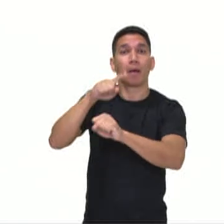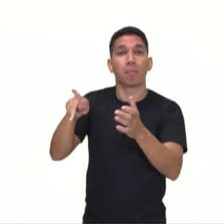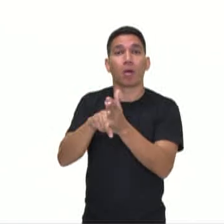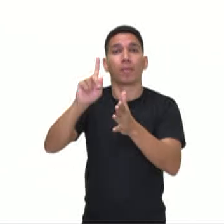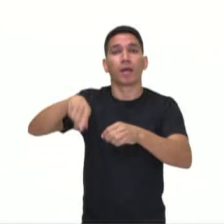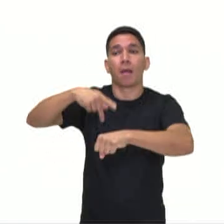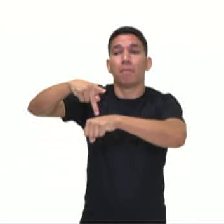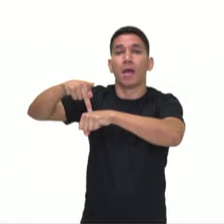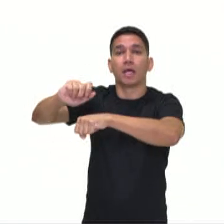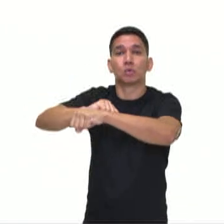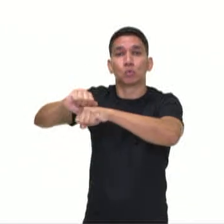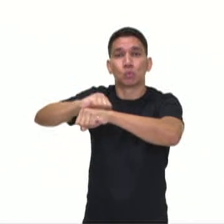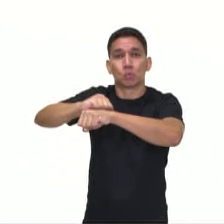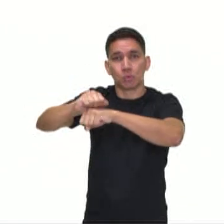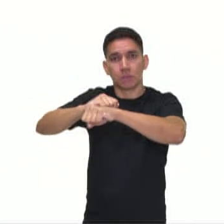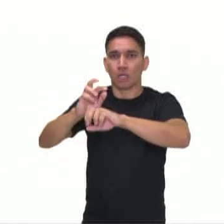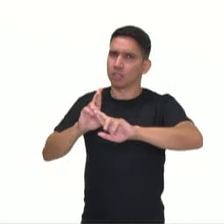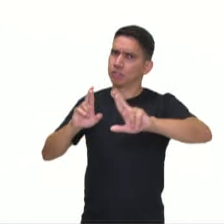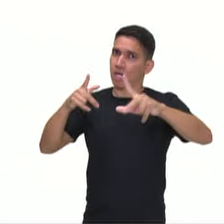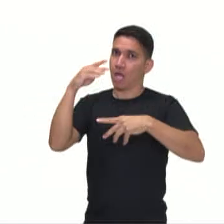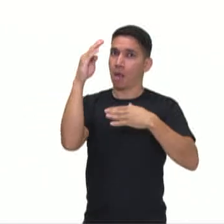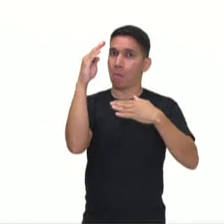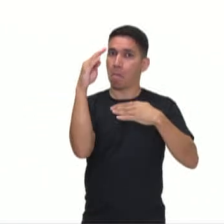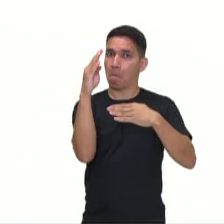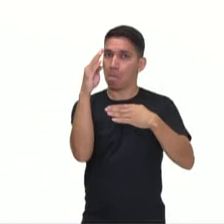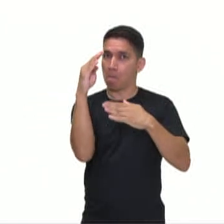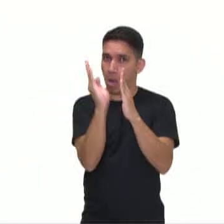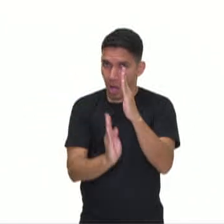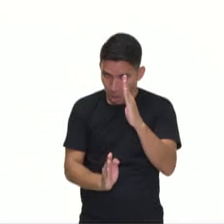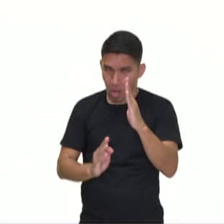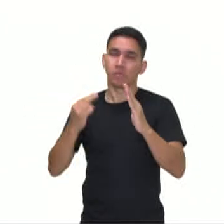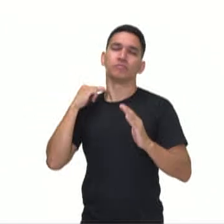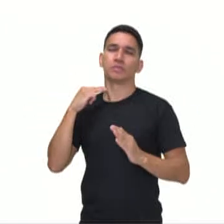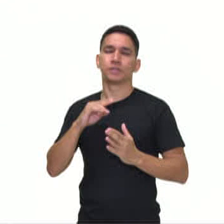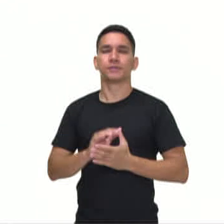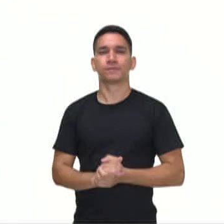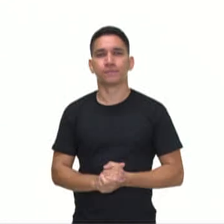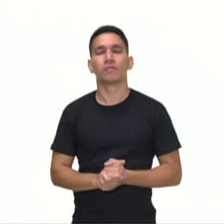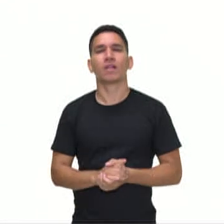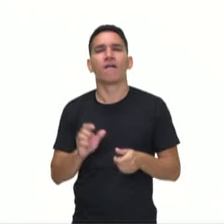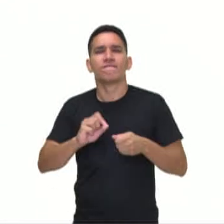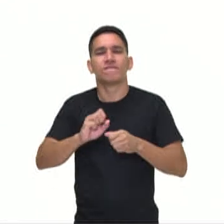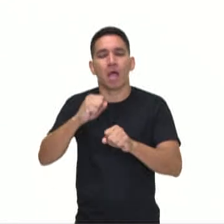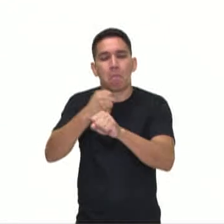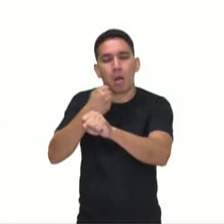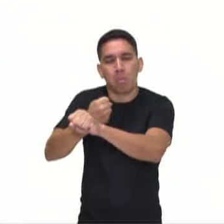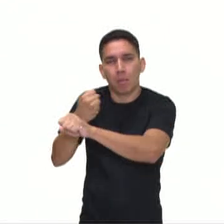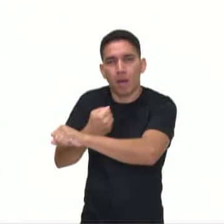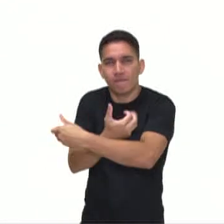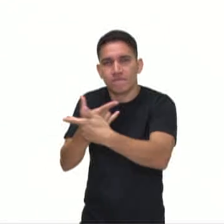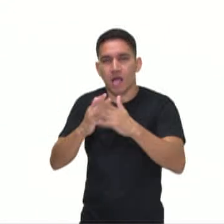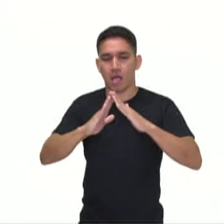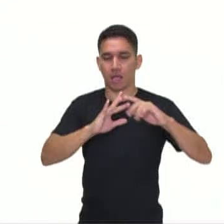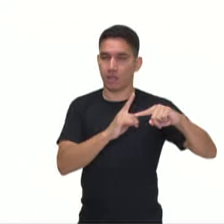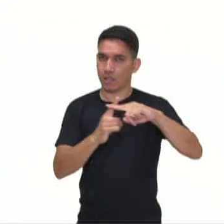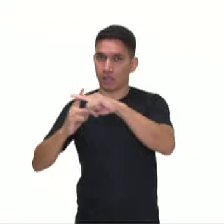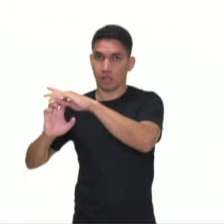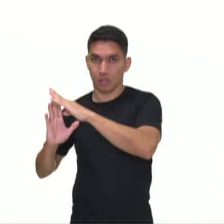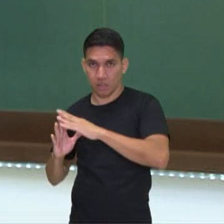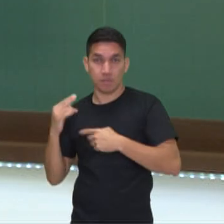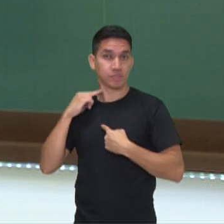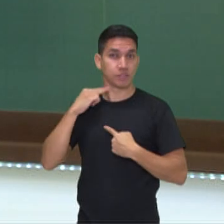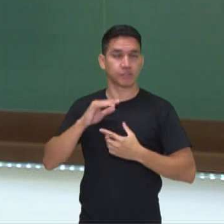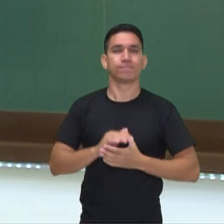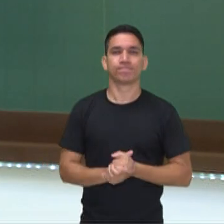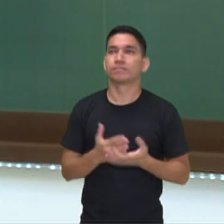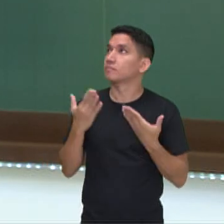pedra-sabão, um diferencial do barroco brasileiro, mineiro. Realizou muitas esculturas de diversas igrejas de Minas Gerais. Então você já vê